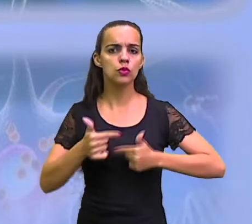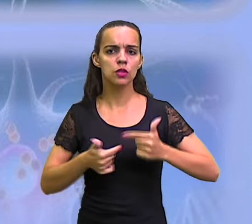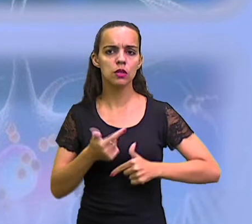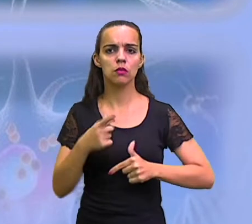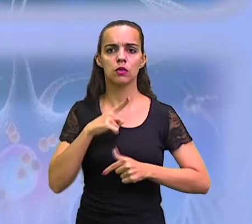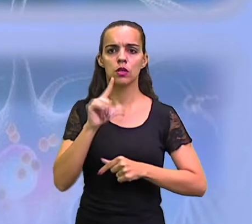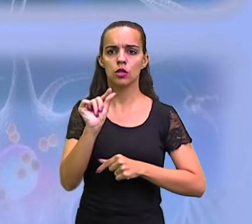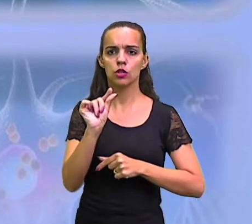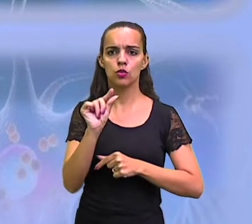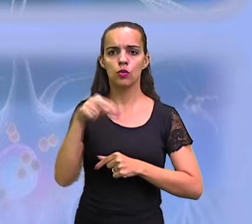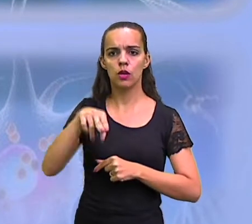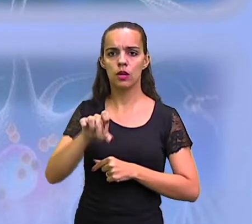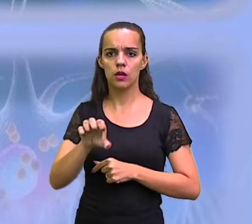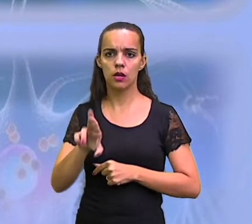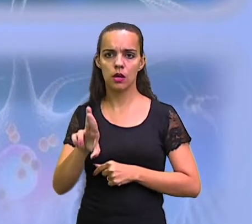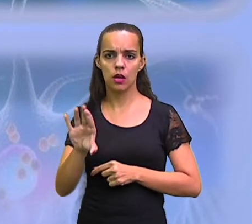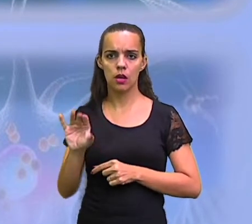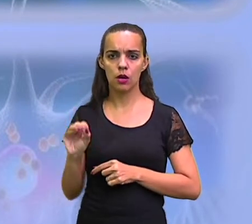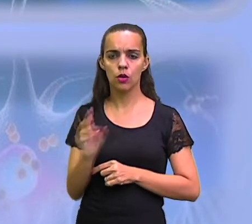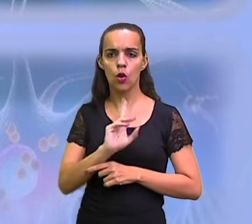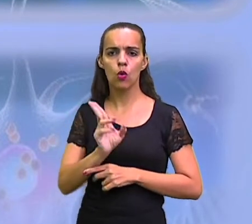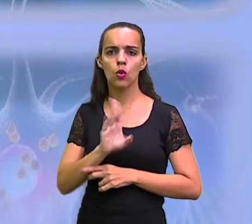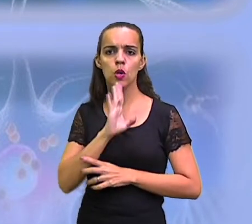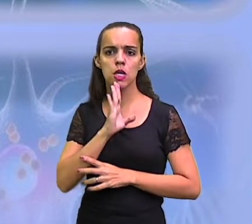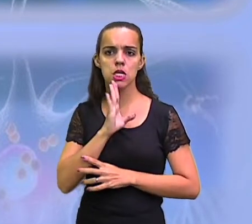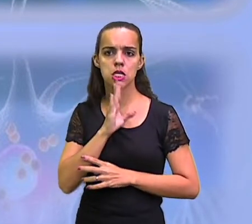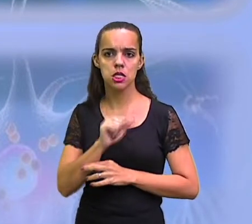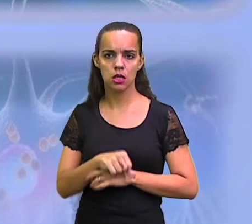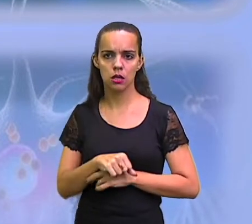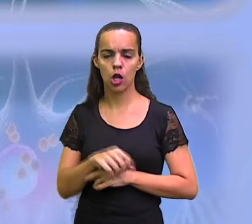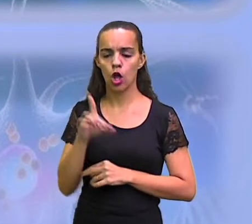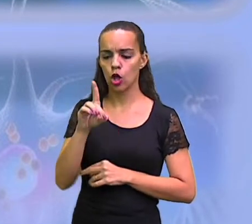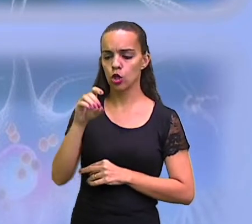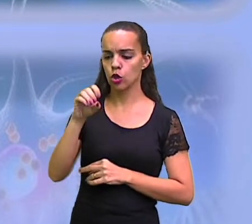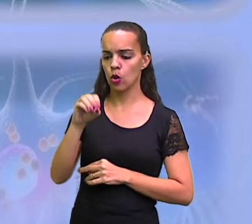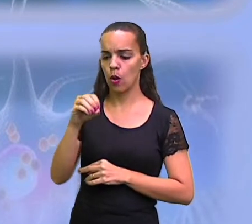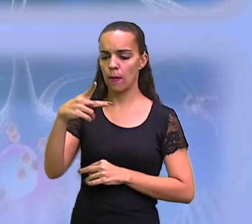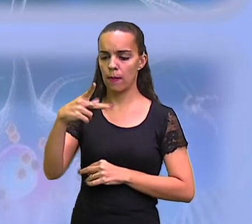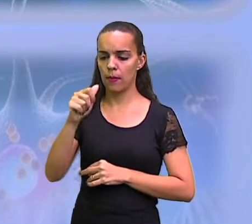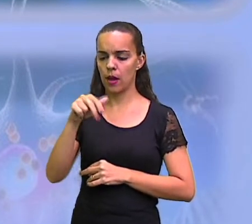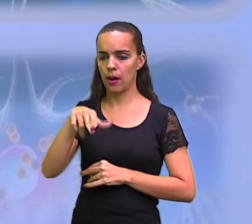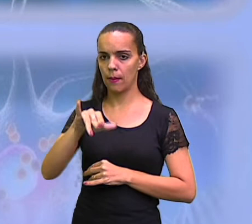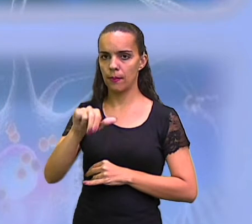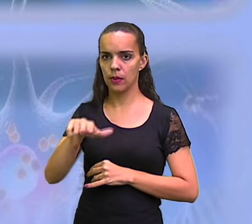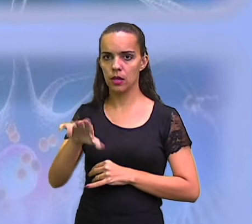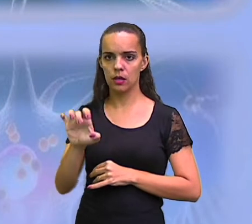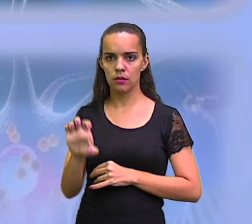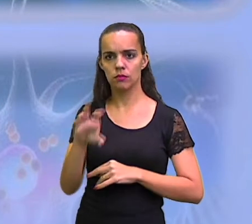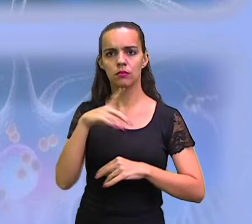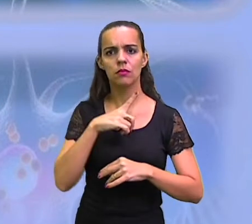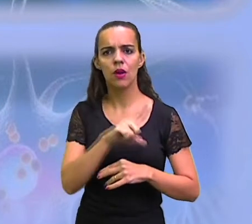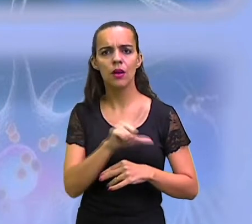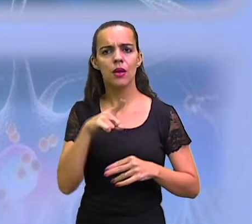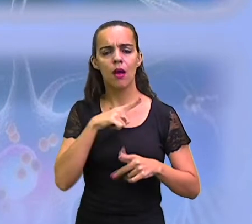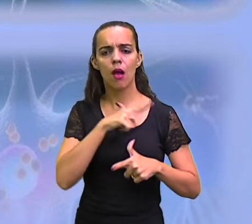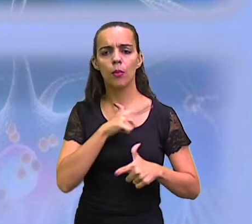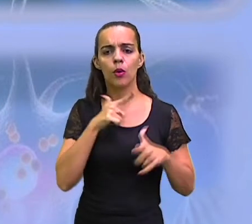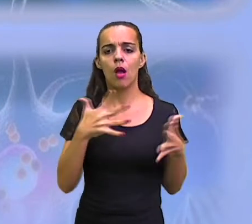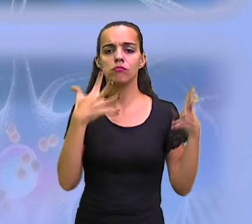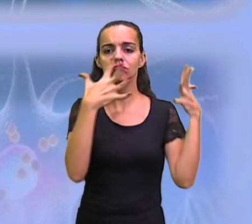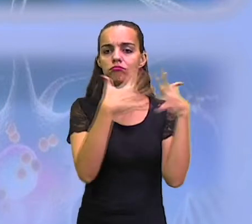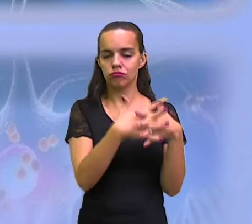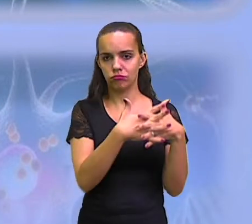um neurotransmissor chamado dopamina, muito importante para o funcionamento do